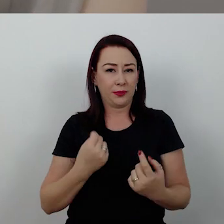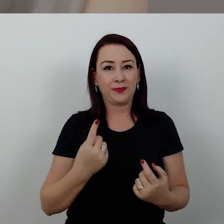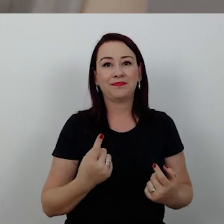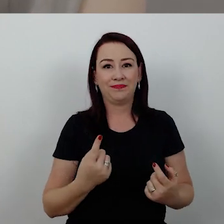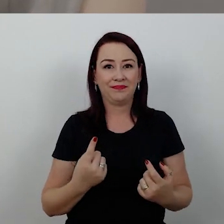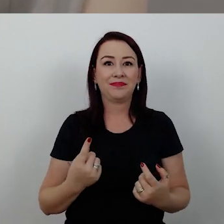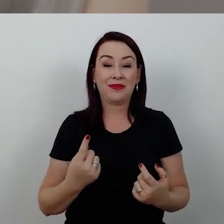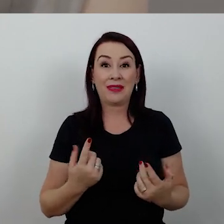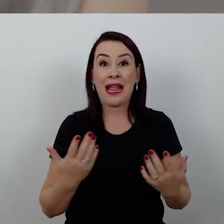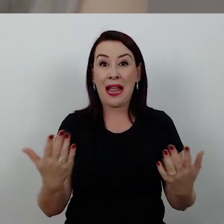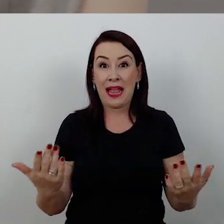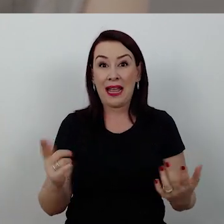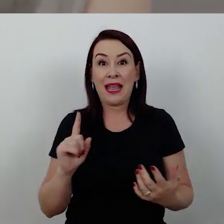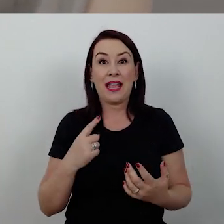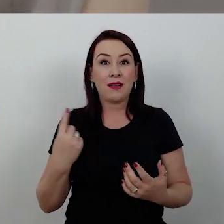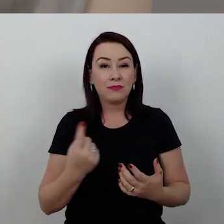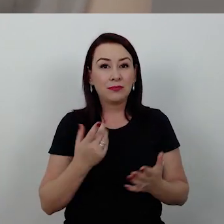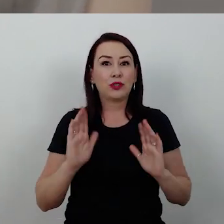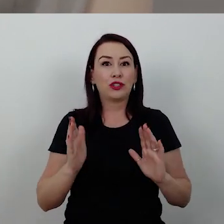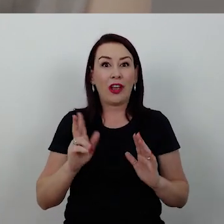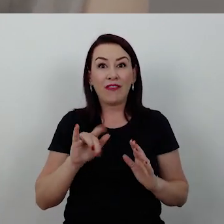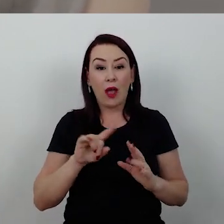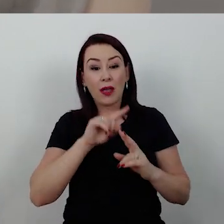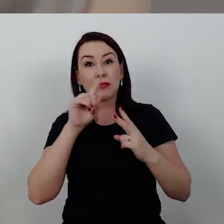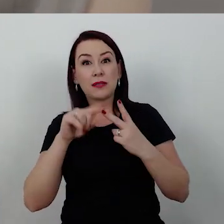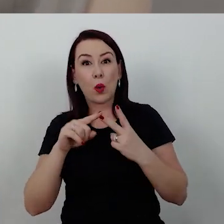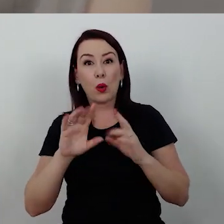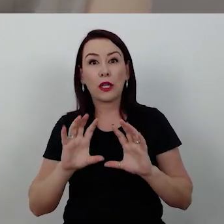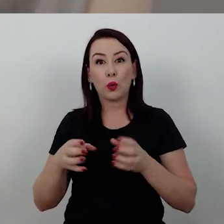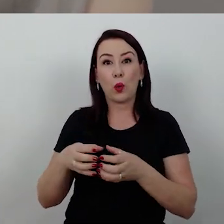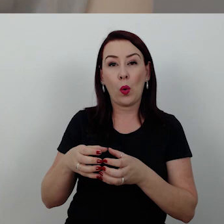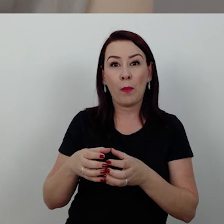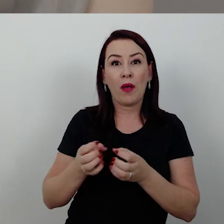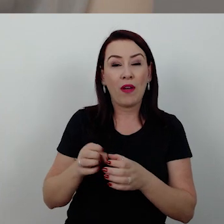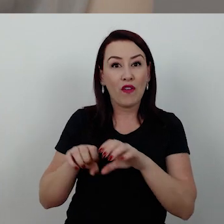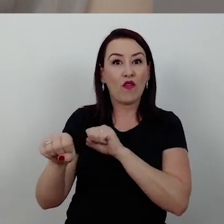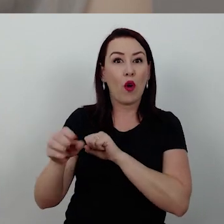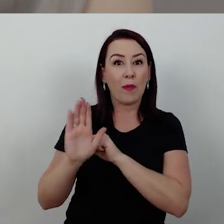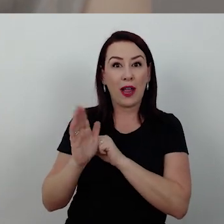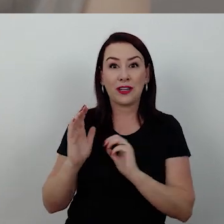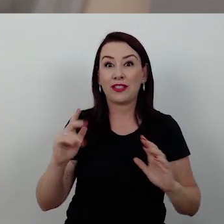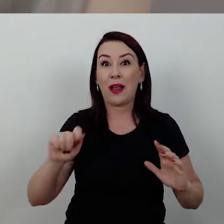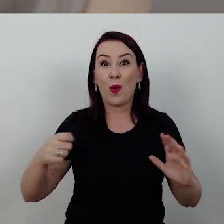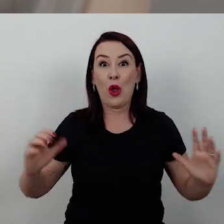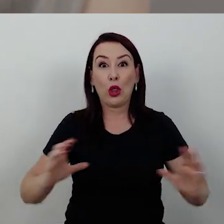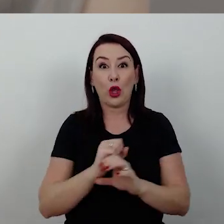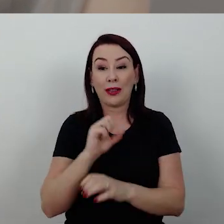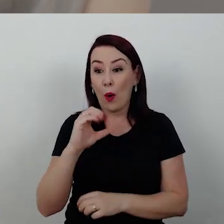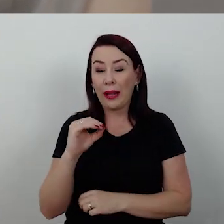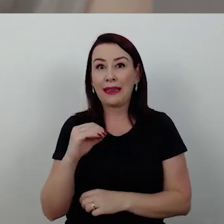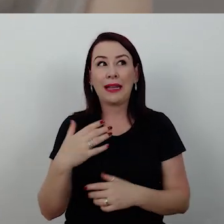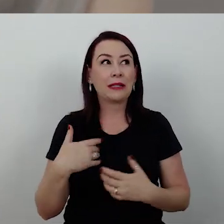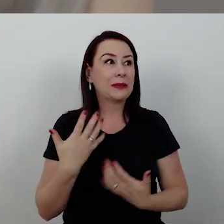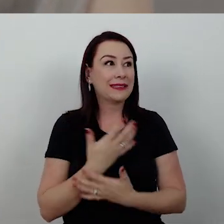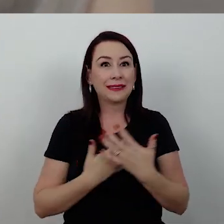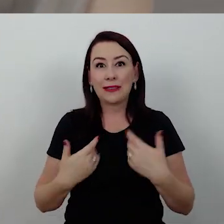gente, ali, né, formando já uma segunda leva de Queiroz, já iam ser 80 jovens, e a gente, cara, o